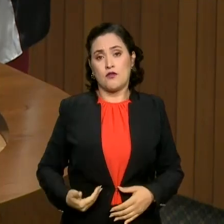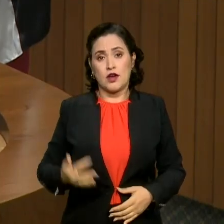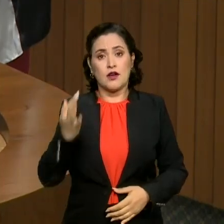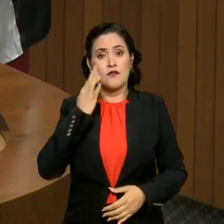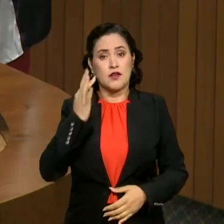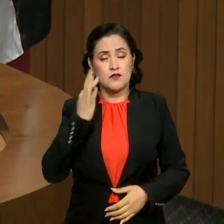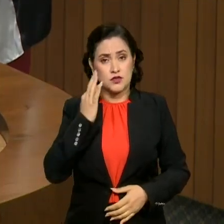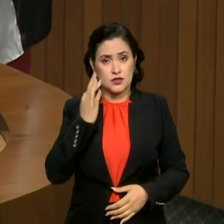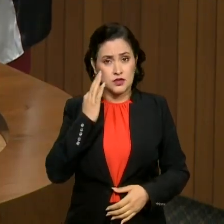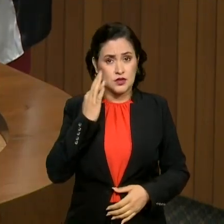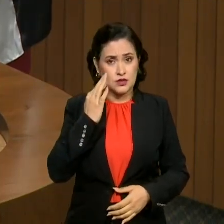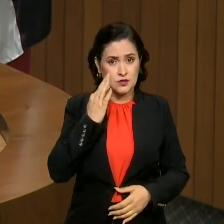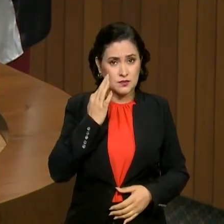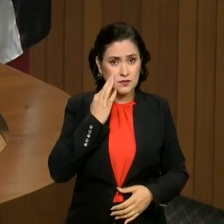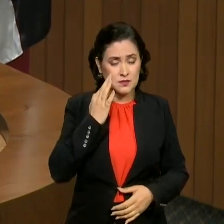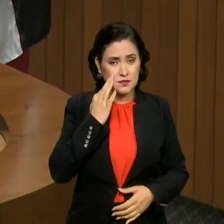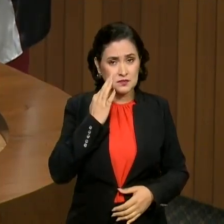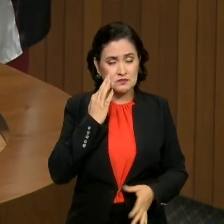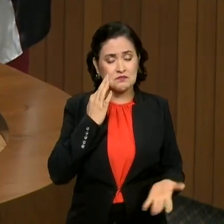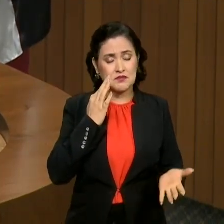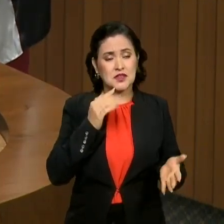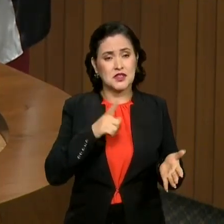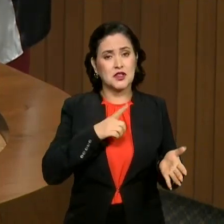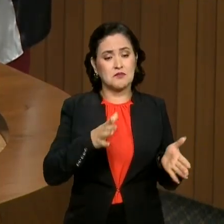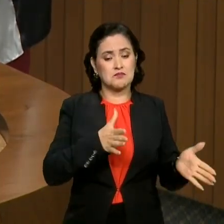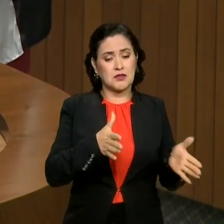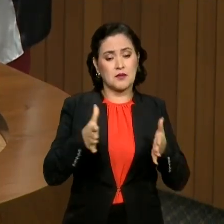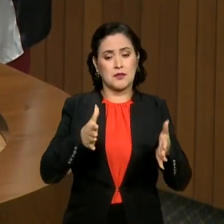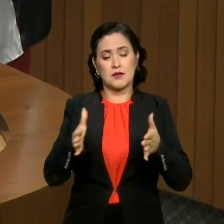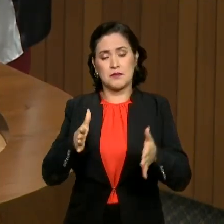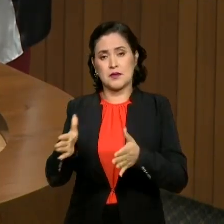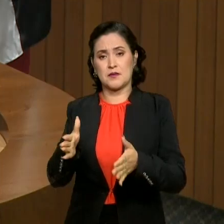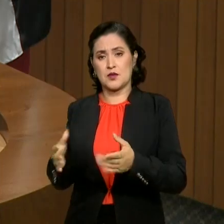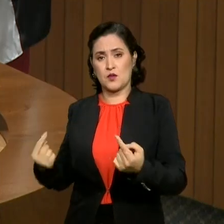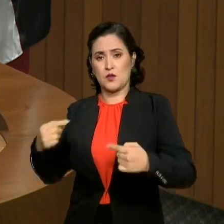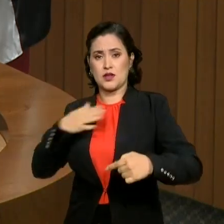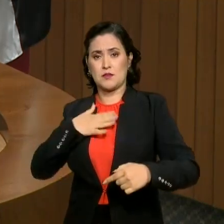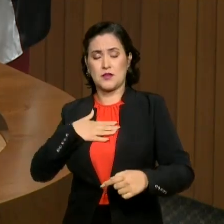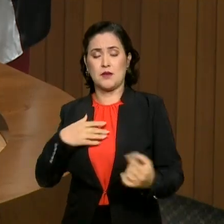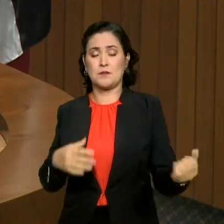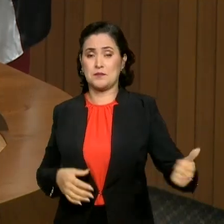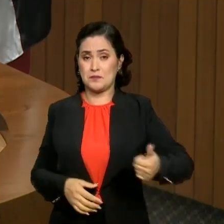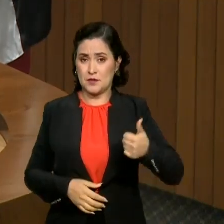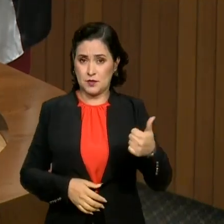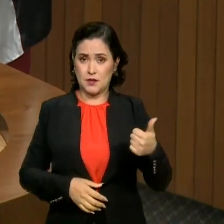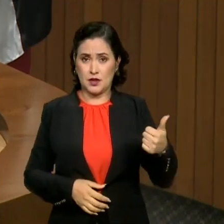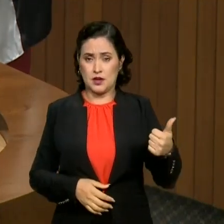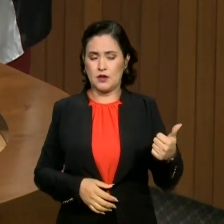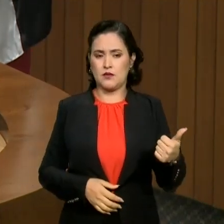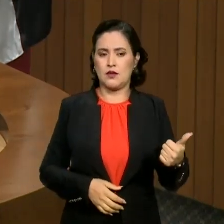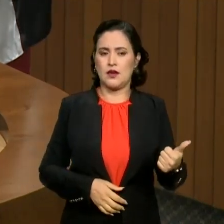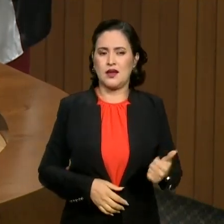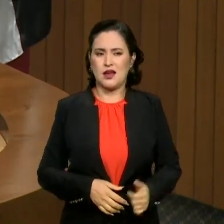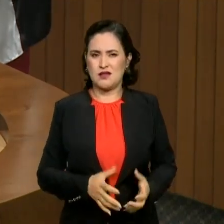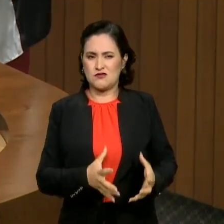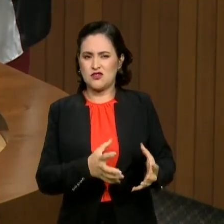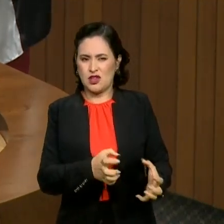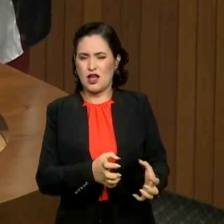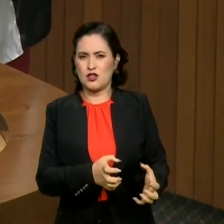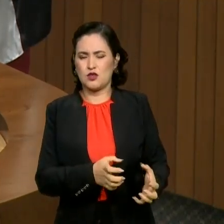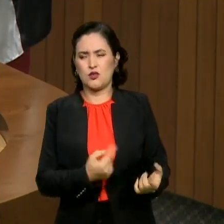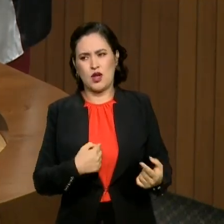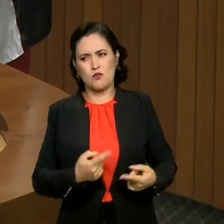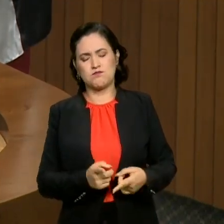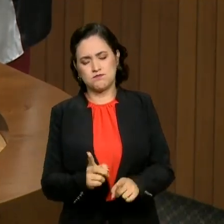pessoa. Primeiro, eu era aquele cara que gerava um pouco de incômodo. Com Vossa Excelência, e aí eu vou falar a verdade, porque eu sempre